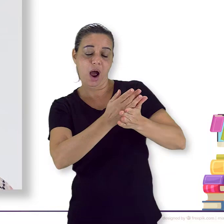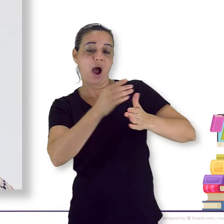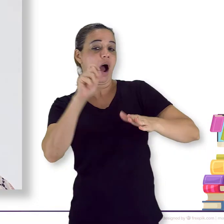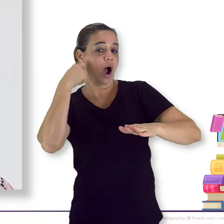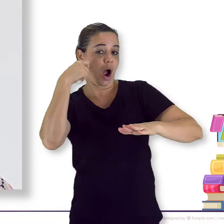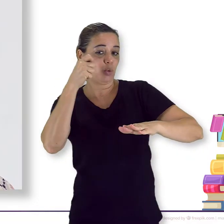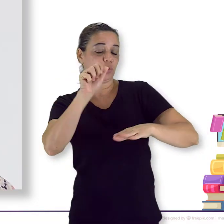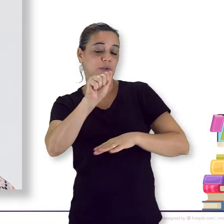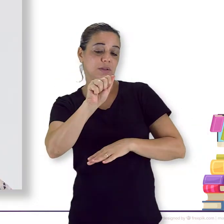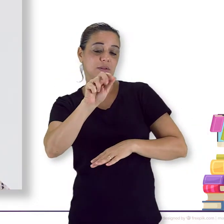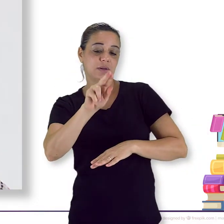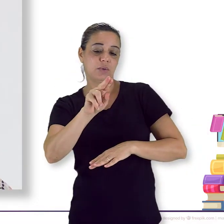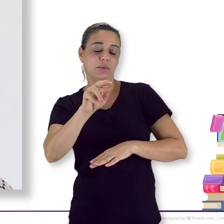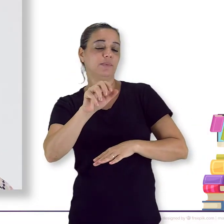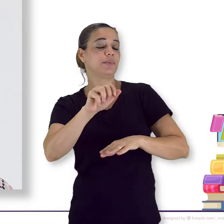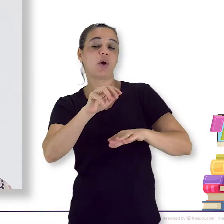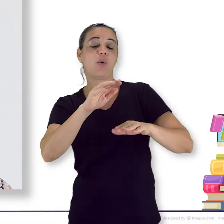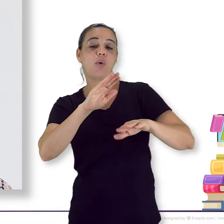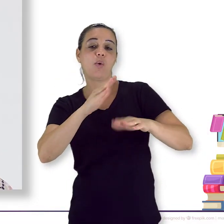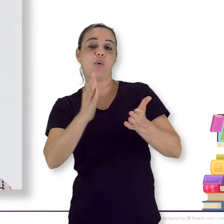né, com base no